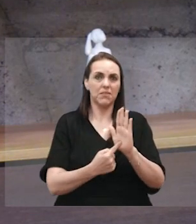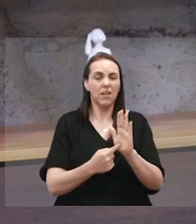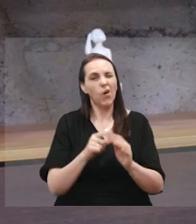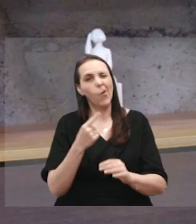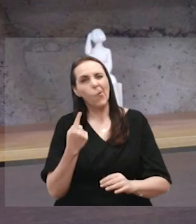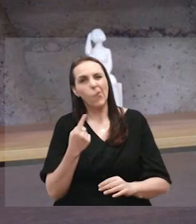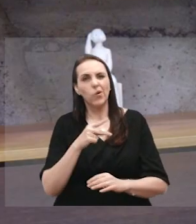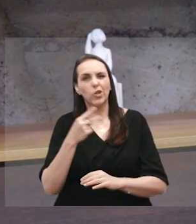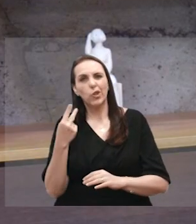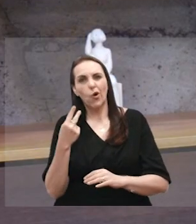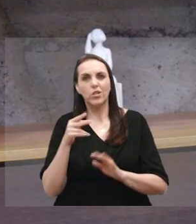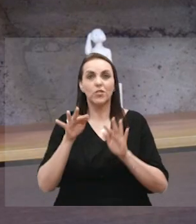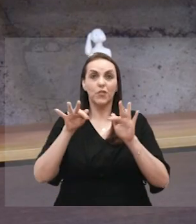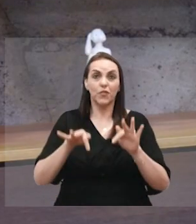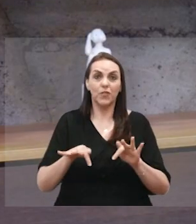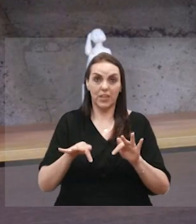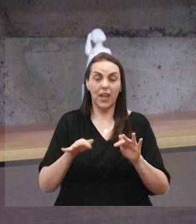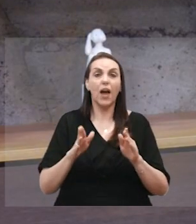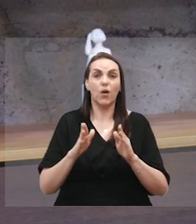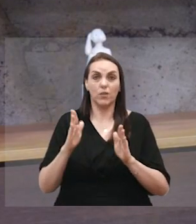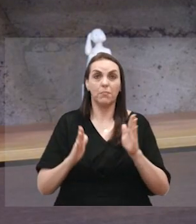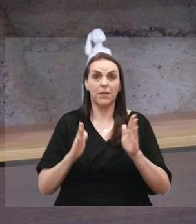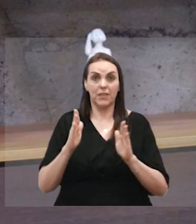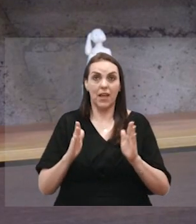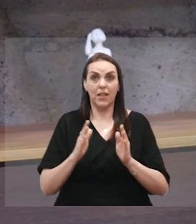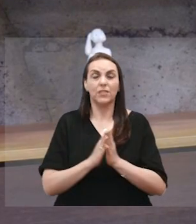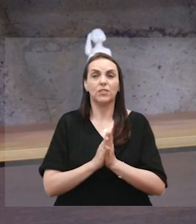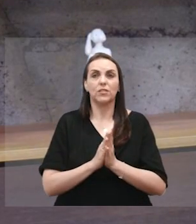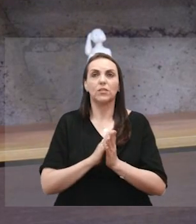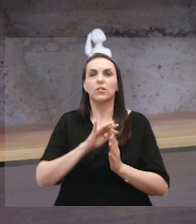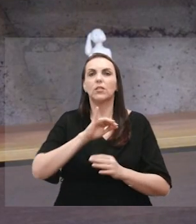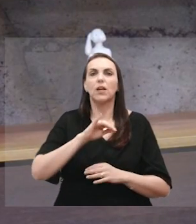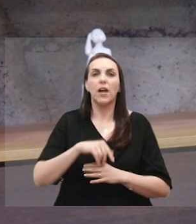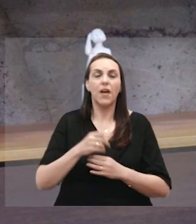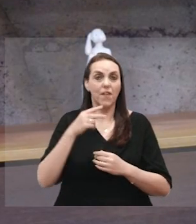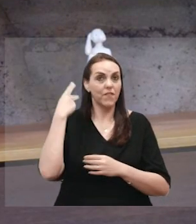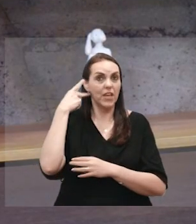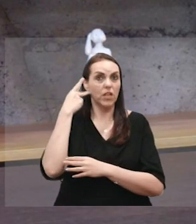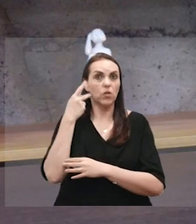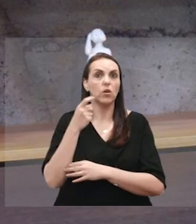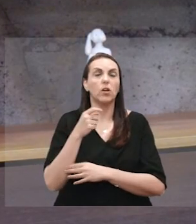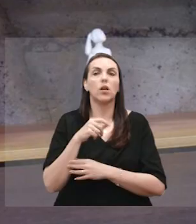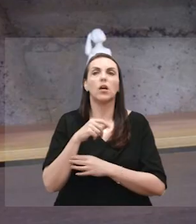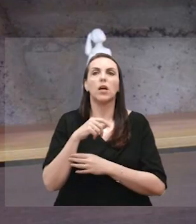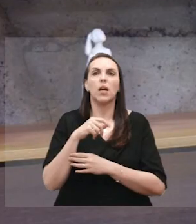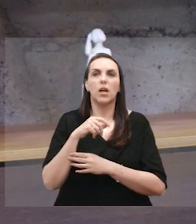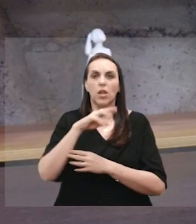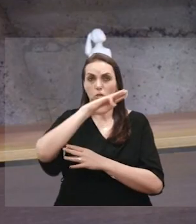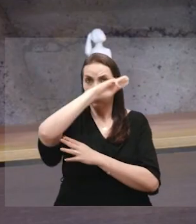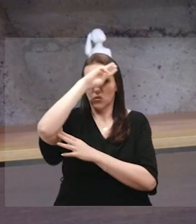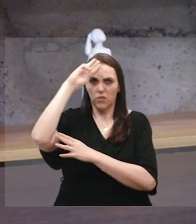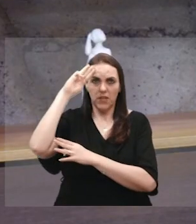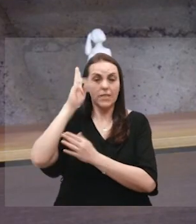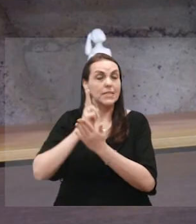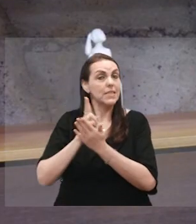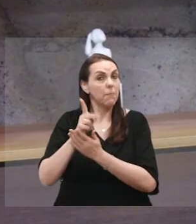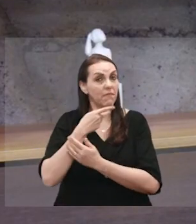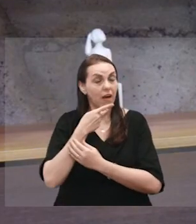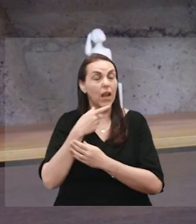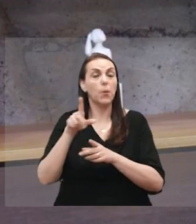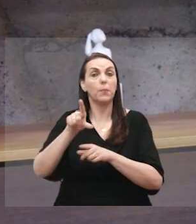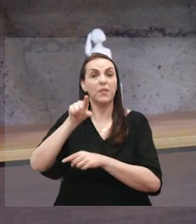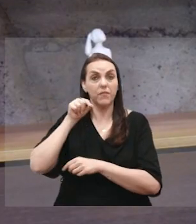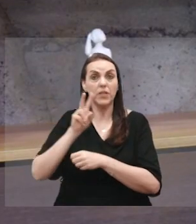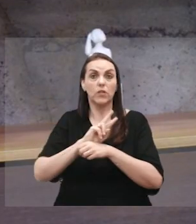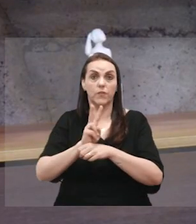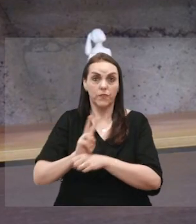na reta final de mandato antes de assumir como deputado. O vereador Juliano Valim sempre fala, não, eu prefiro ser um fiscalizador,